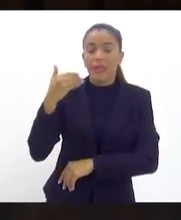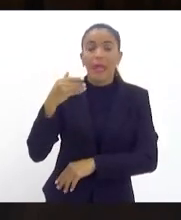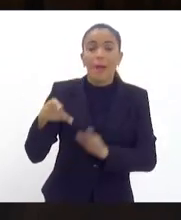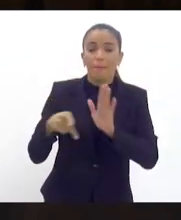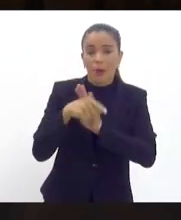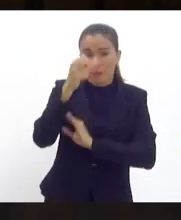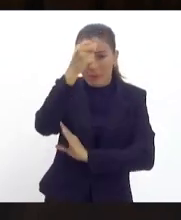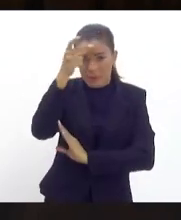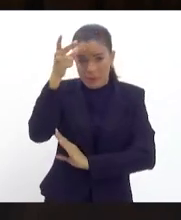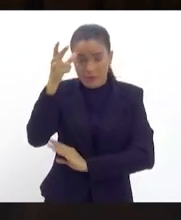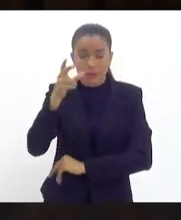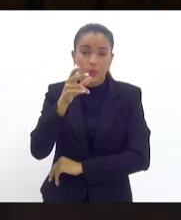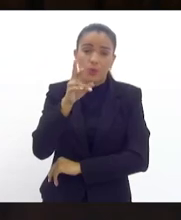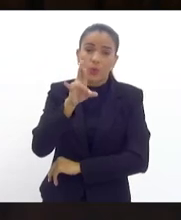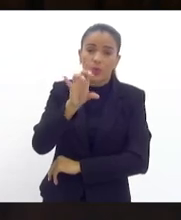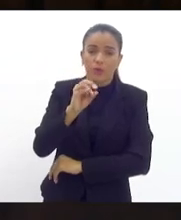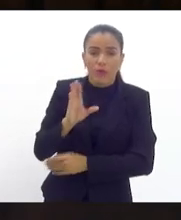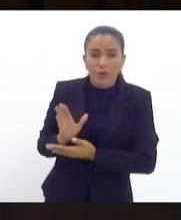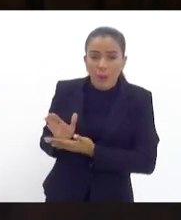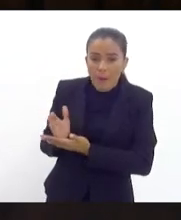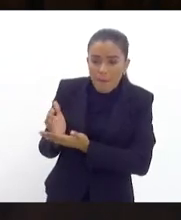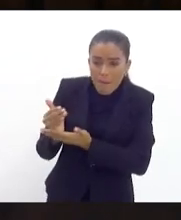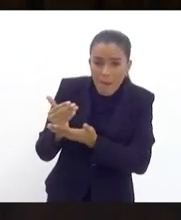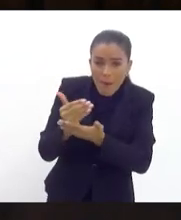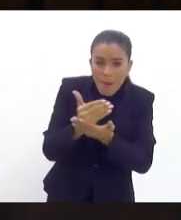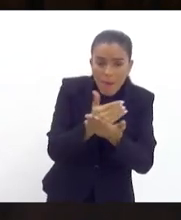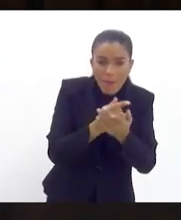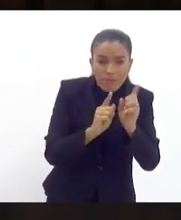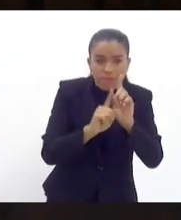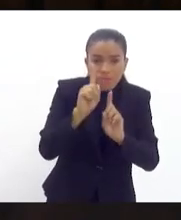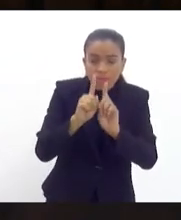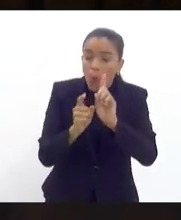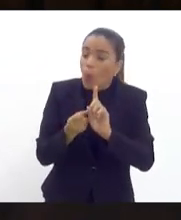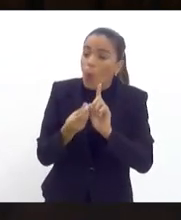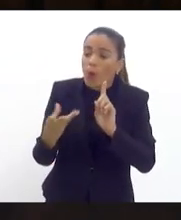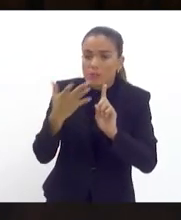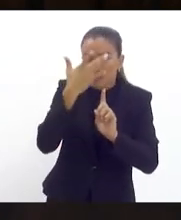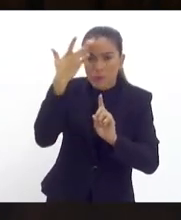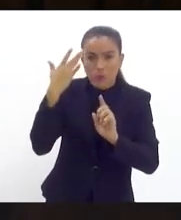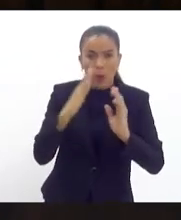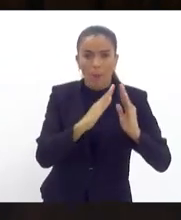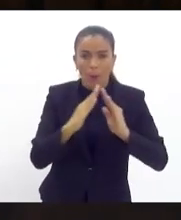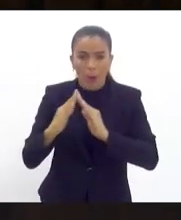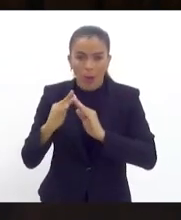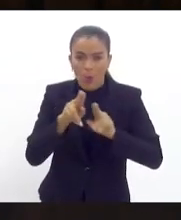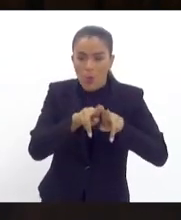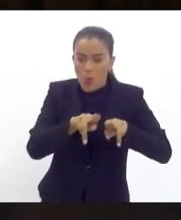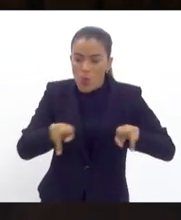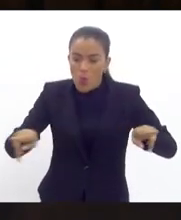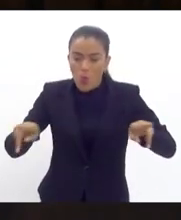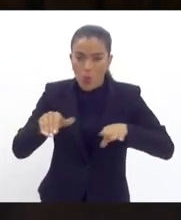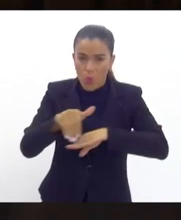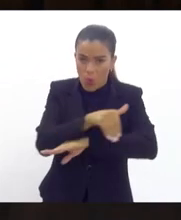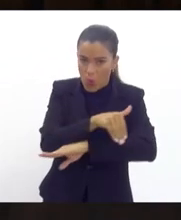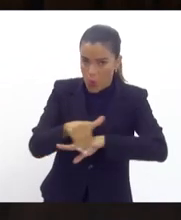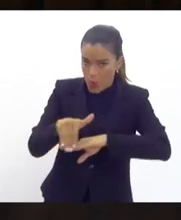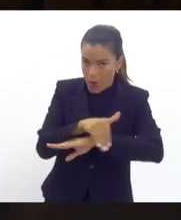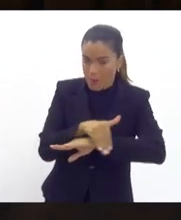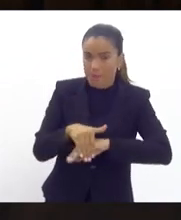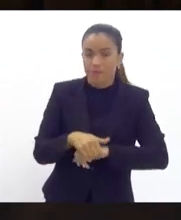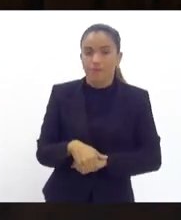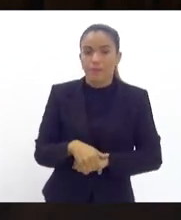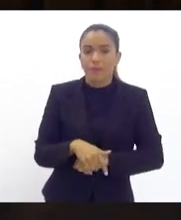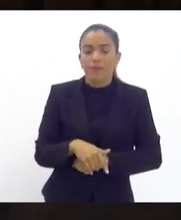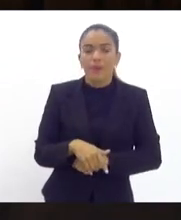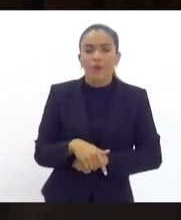fez um levantamento fez um senso da população de rua em 2020 nós tínhamos